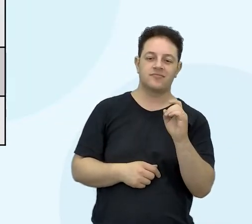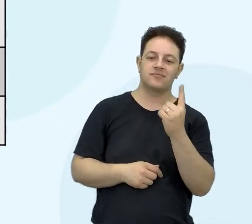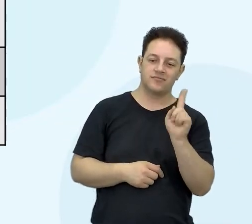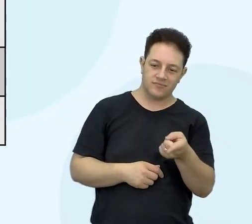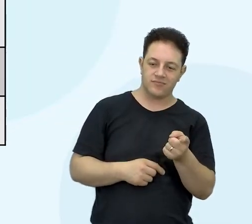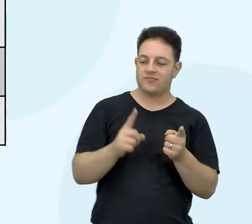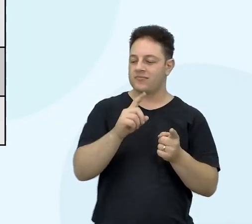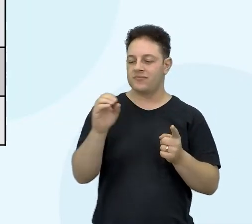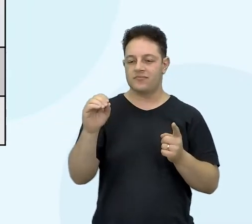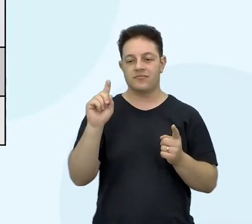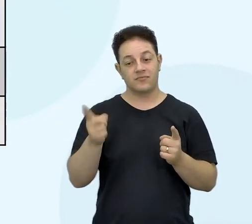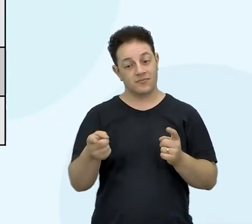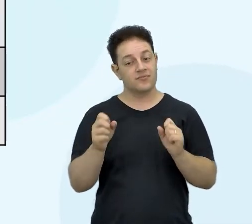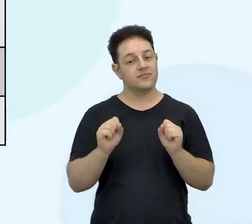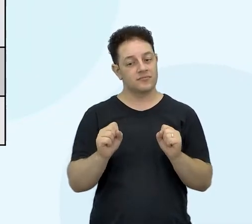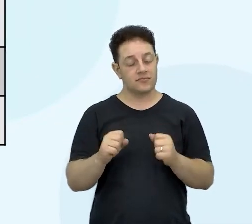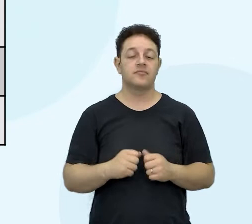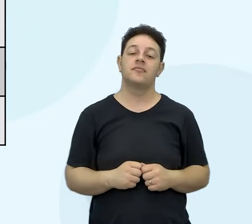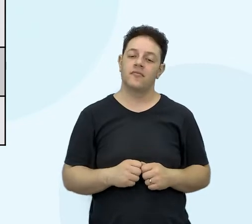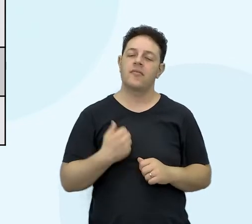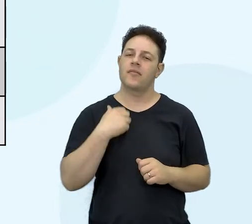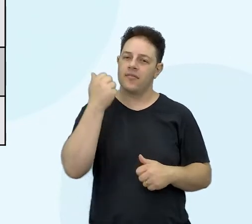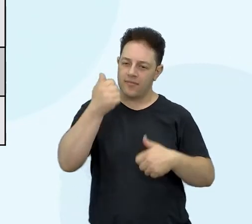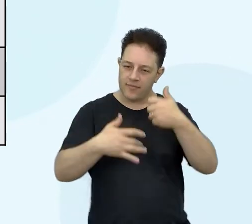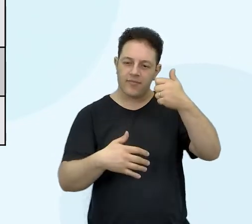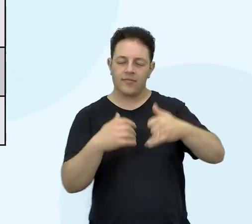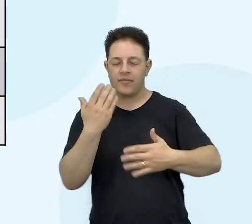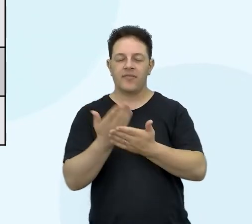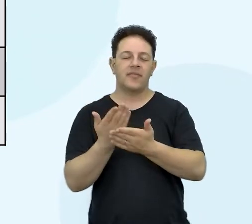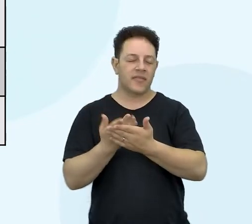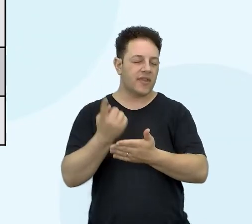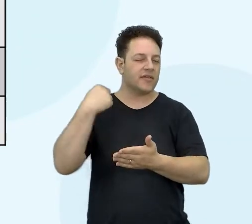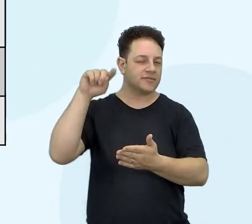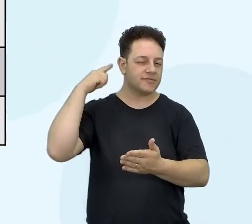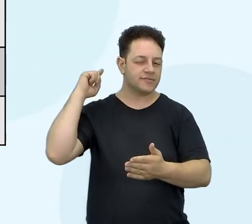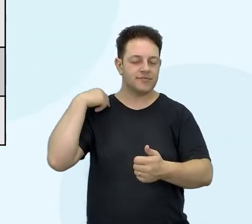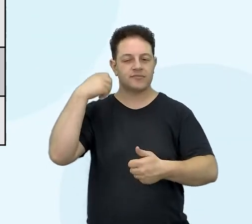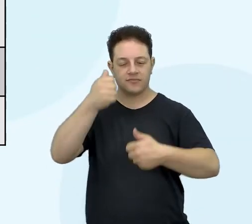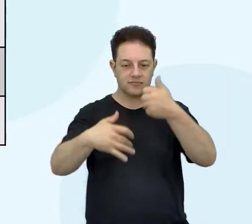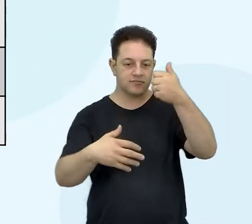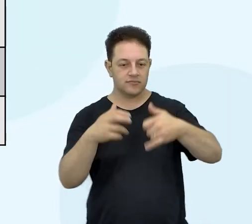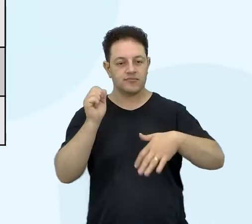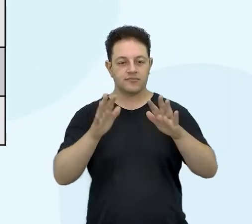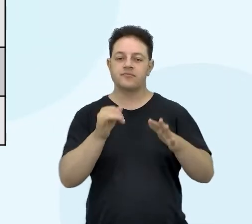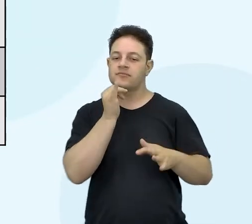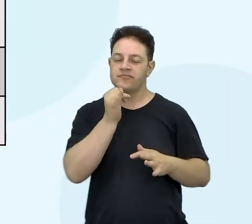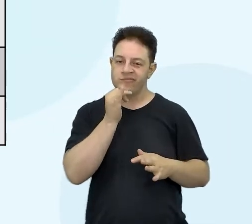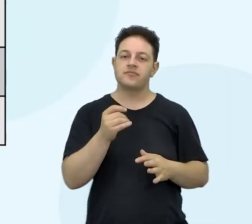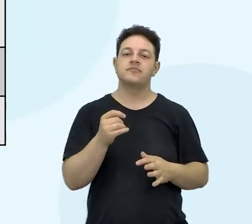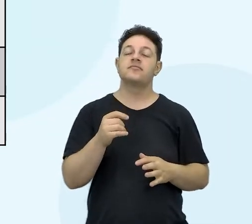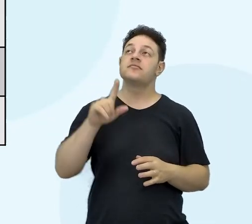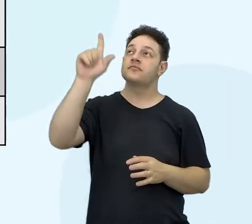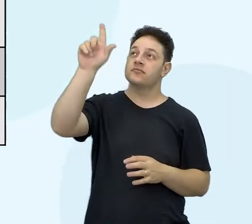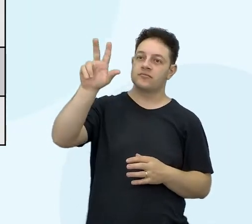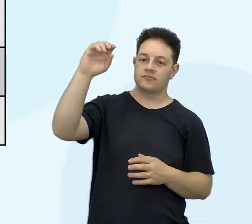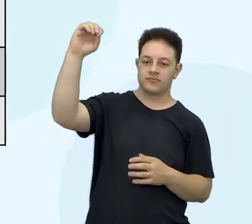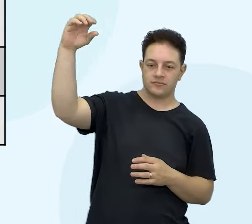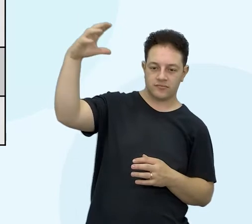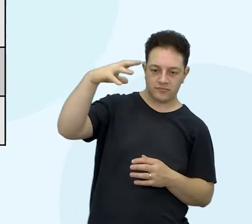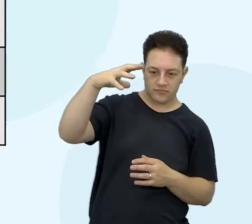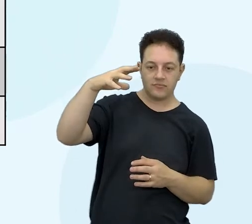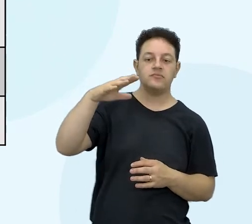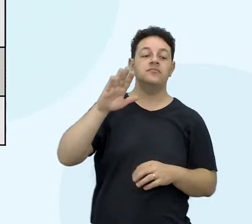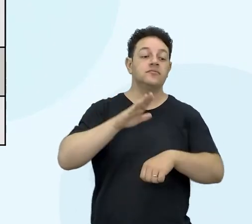Né? Já falei aqui também em algumas condições, algumas aulas aqui, que a medição da luz solar em